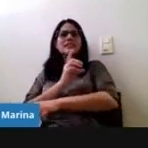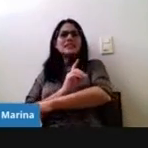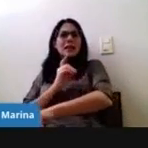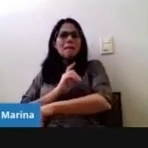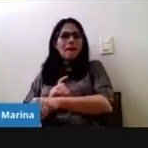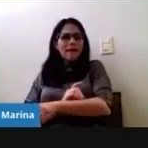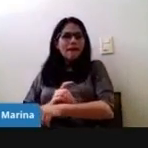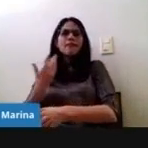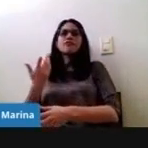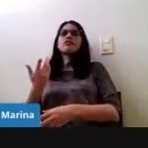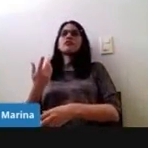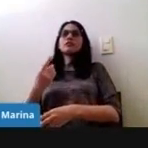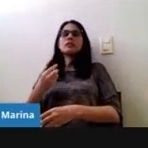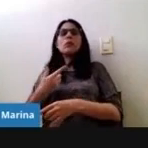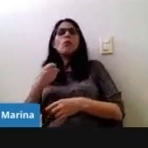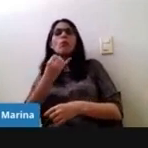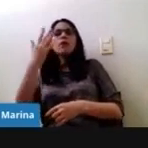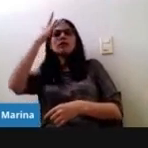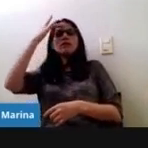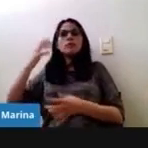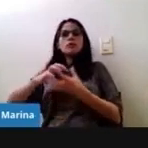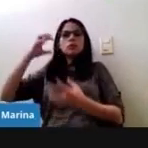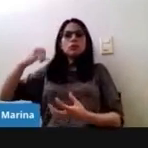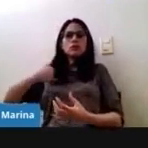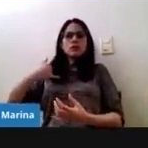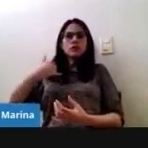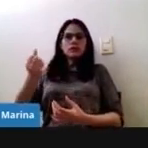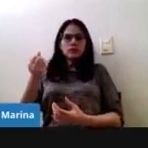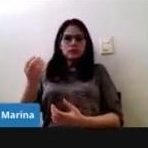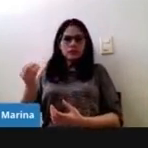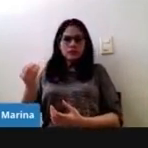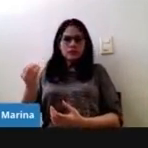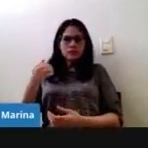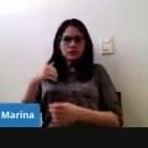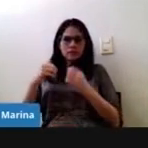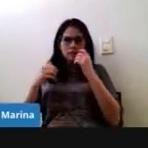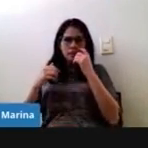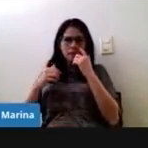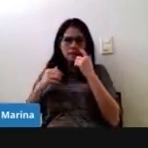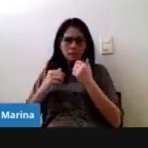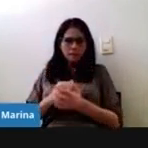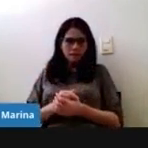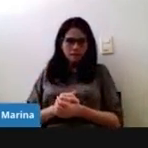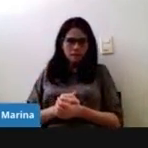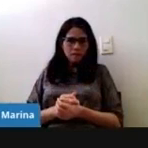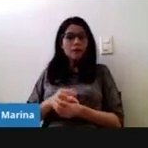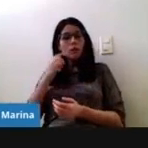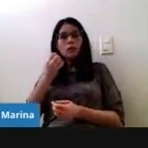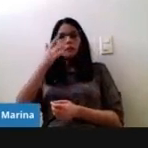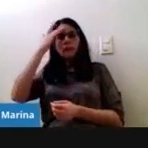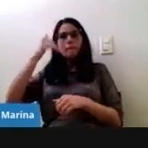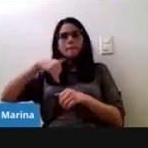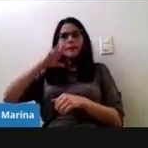da população com mais de 60 anos. São todas as populações, né, que estão elencadas como principais